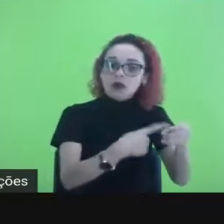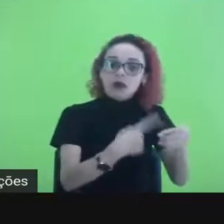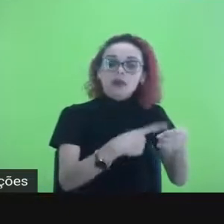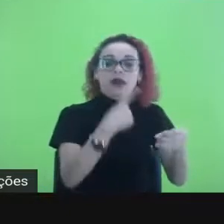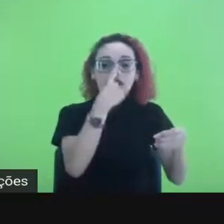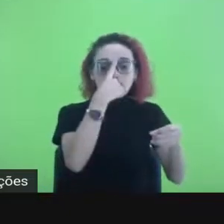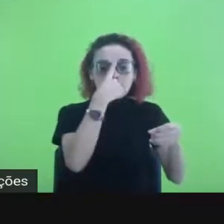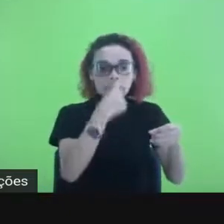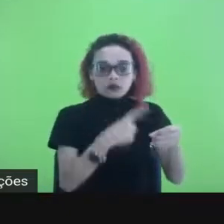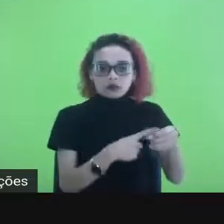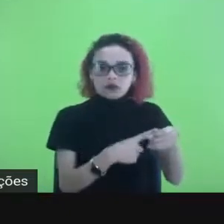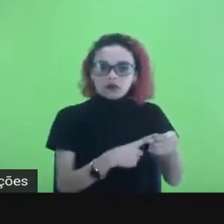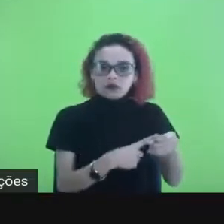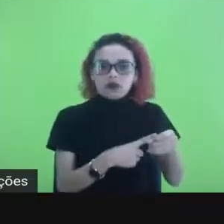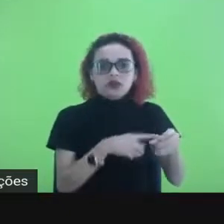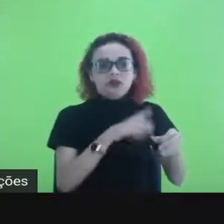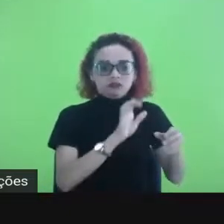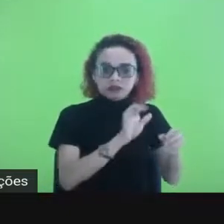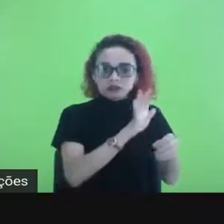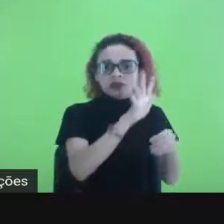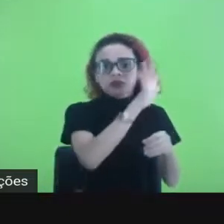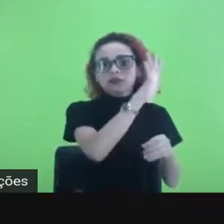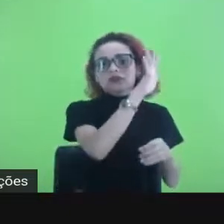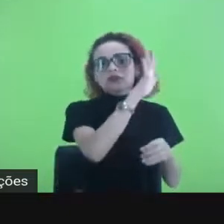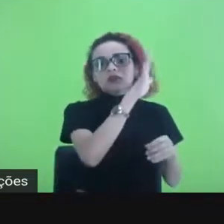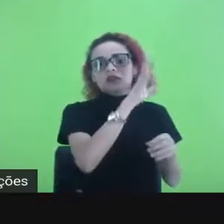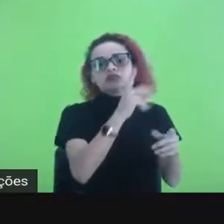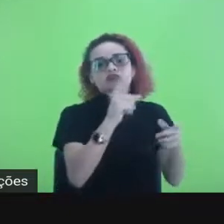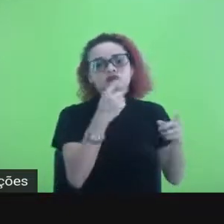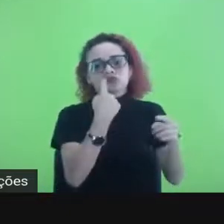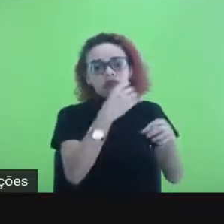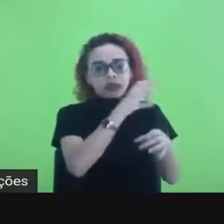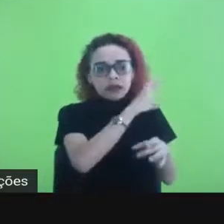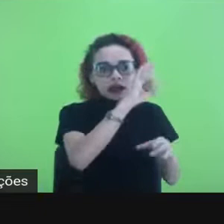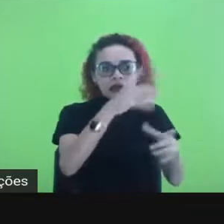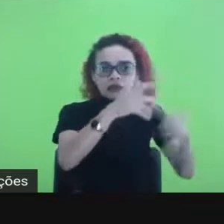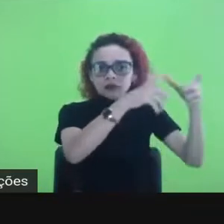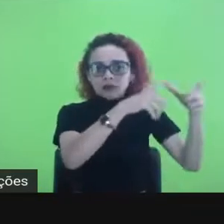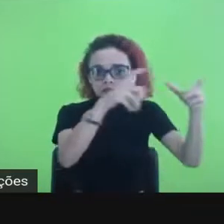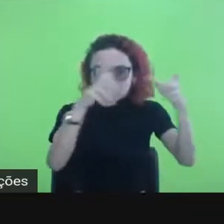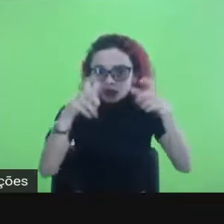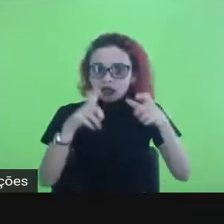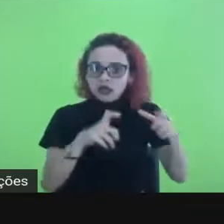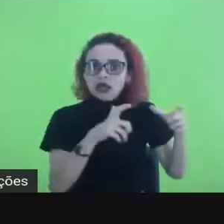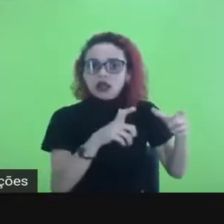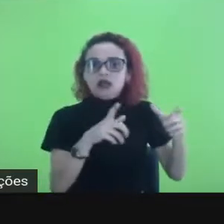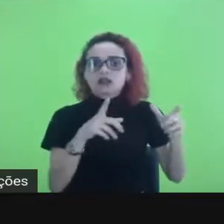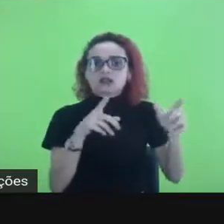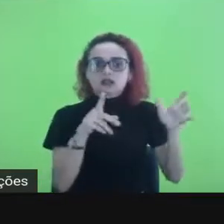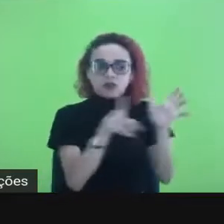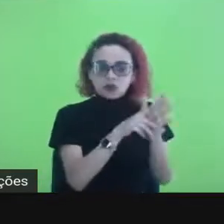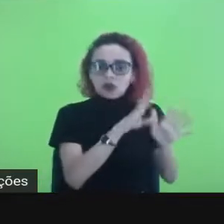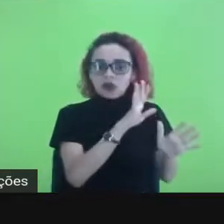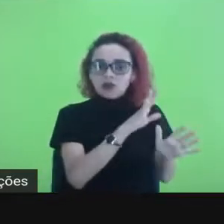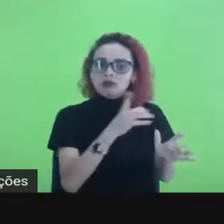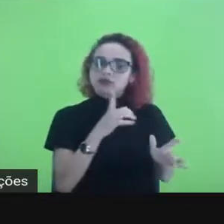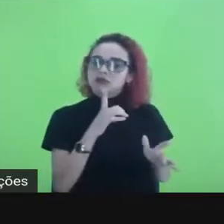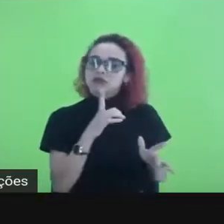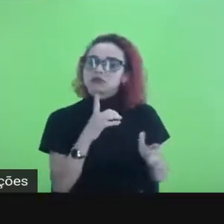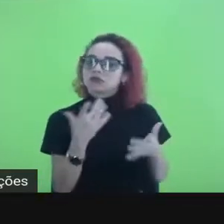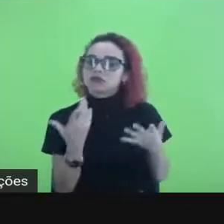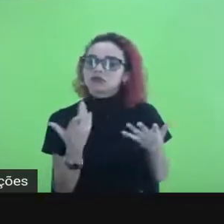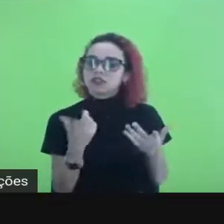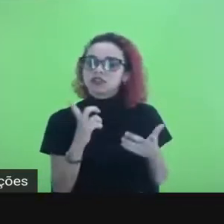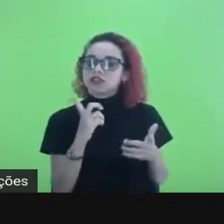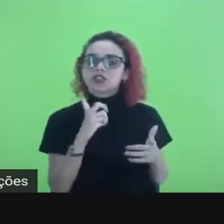né, de periferia, o subúrbio, cada região, né, vai ter um nome específico, elas